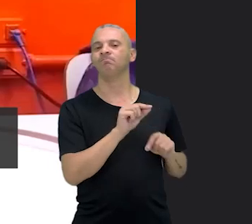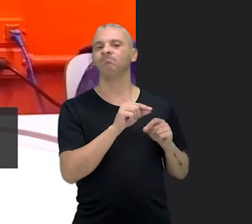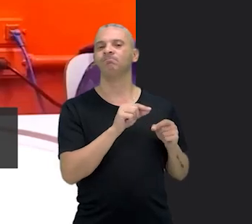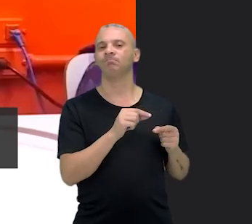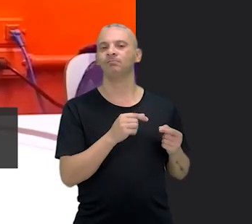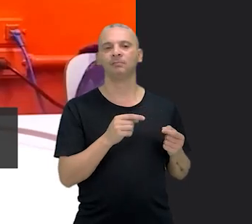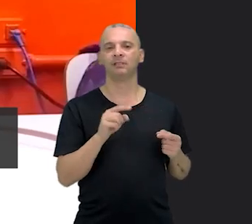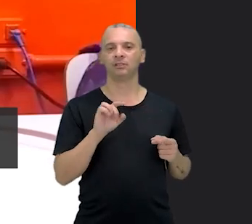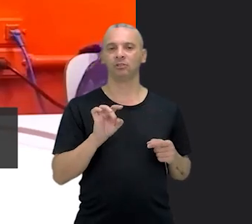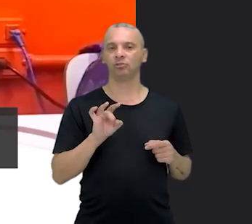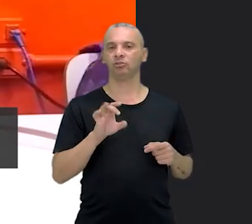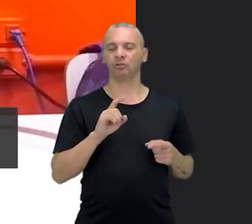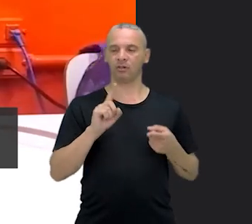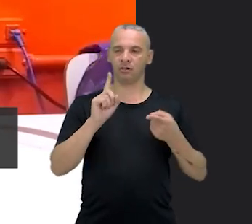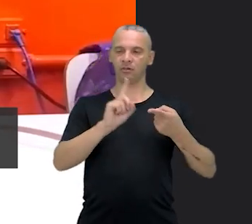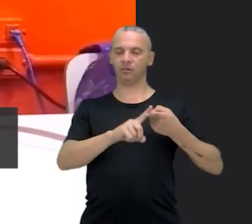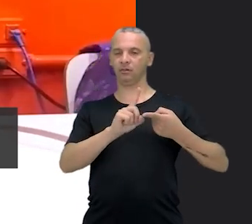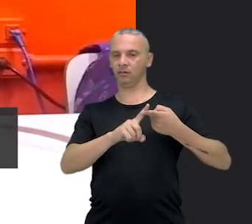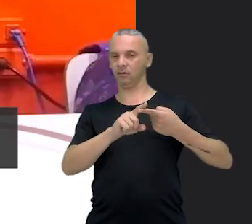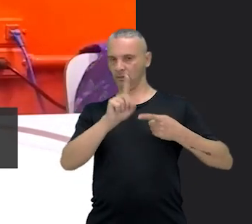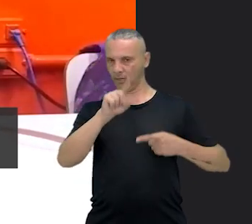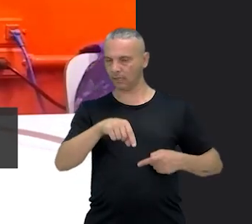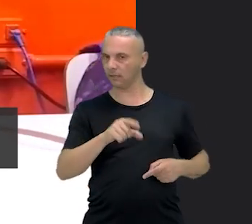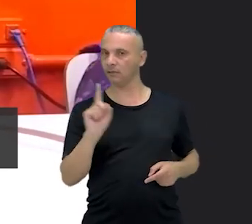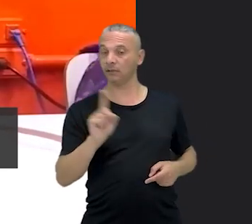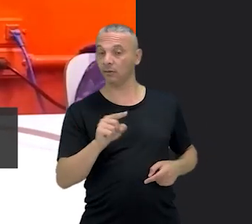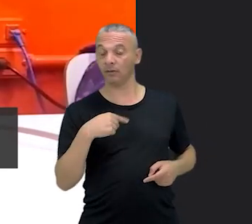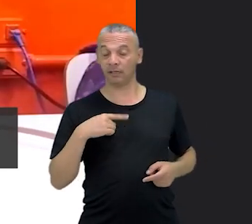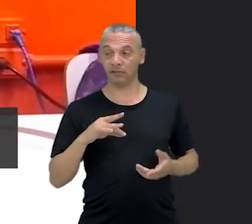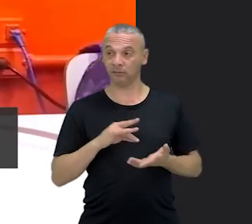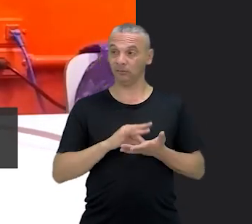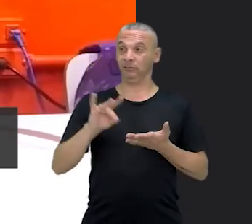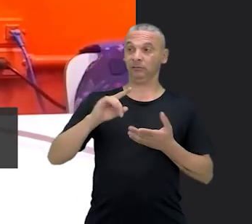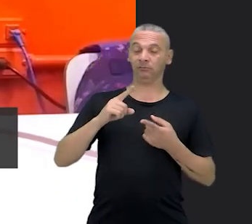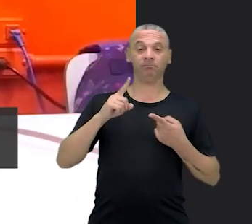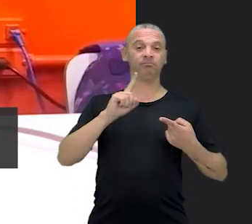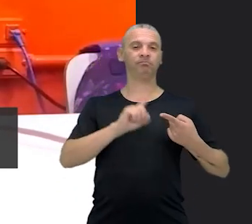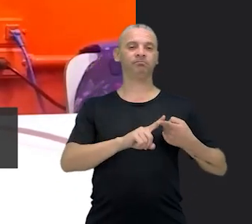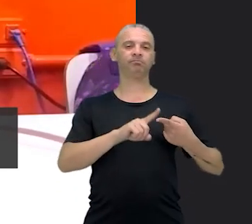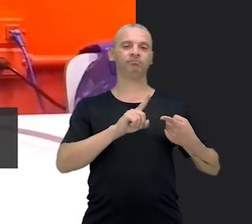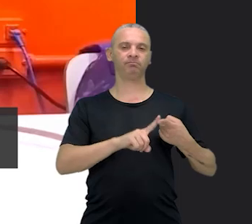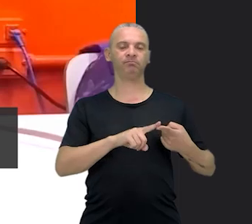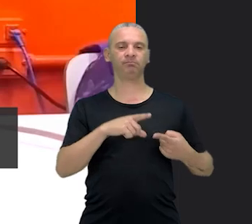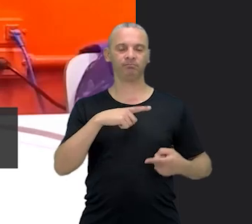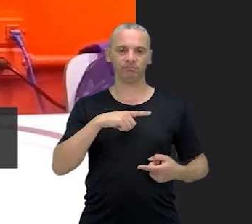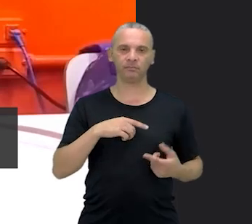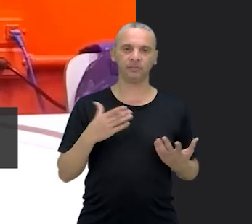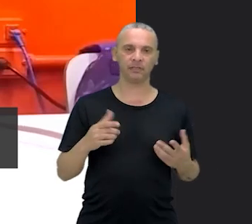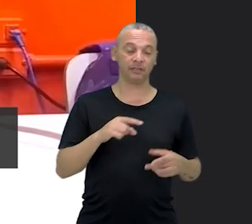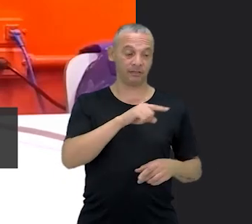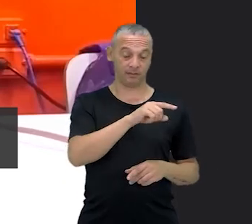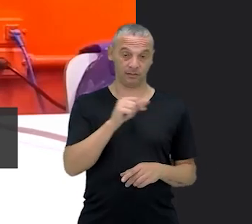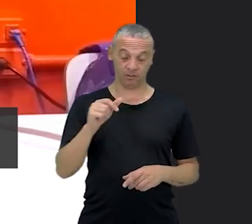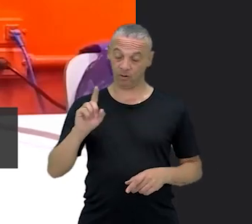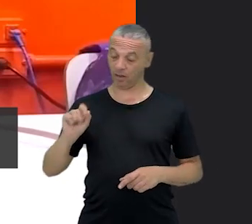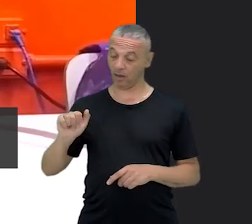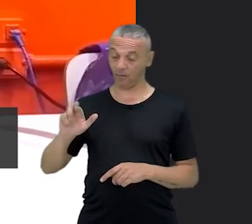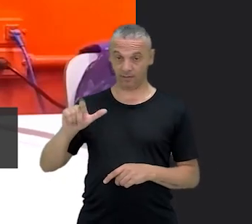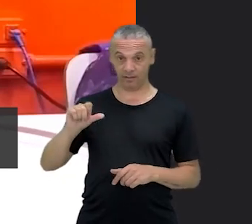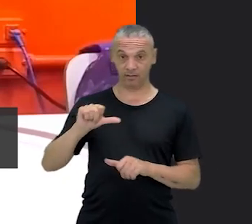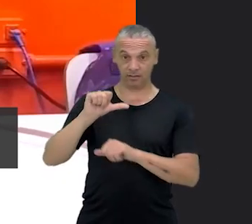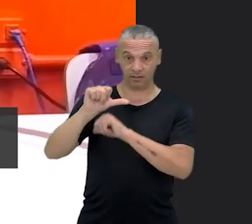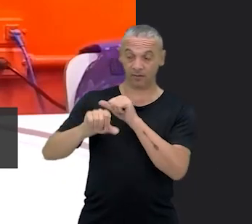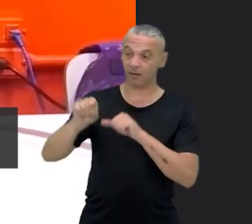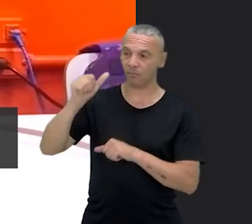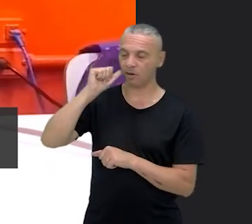não agiu só por vingança, foi a rejeição. Ele trocou ela por uma menina rica, né? Então